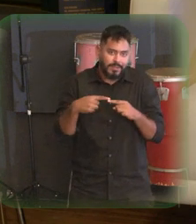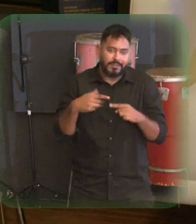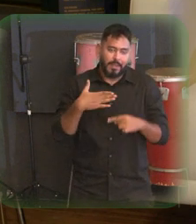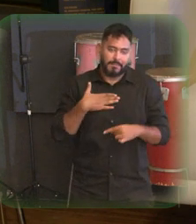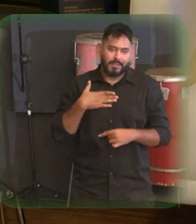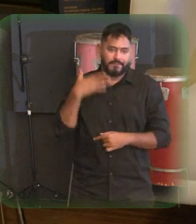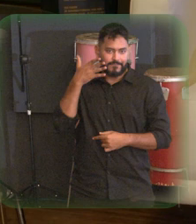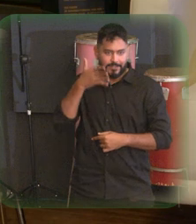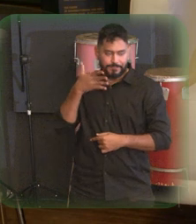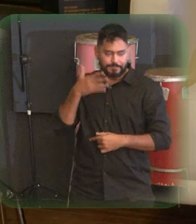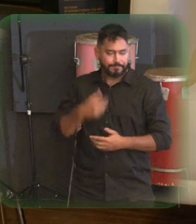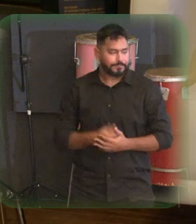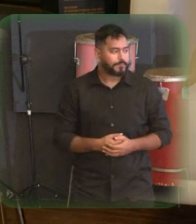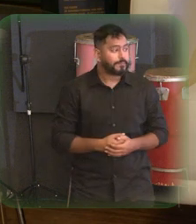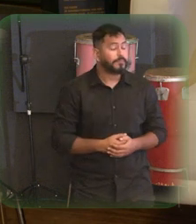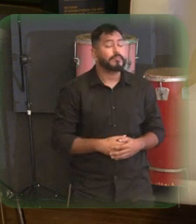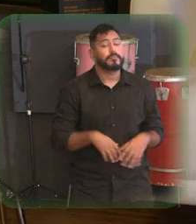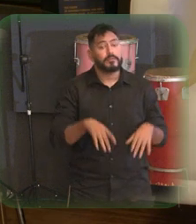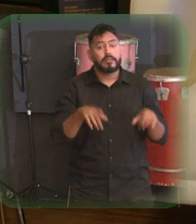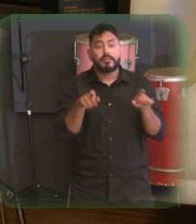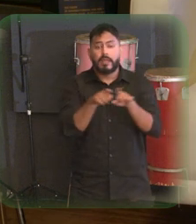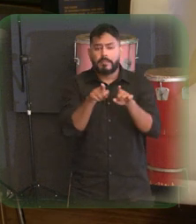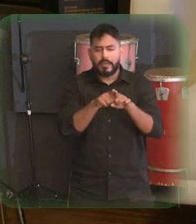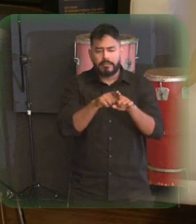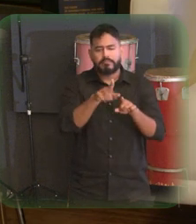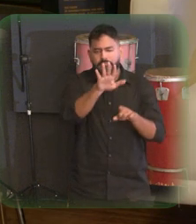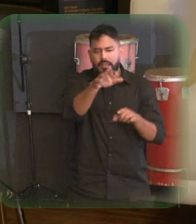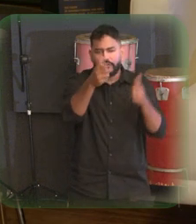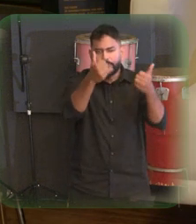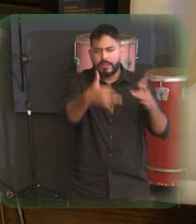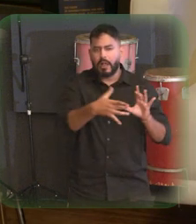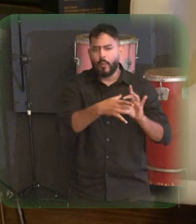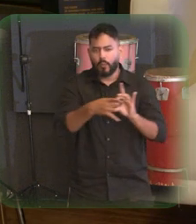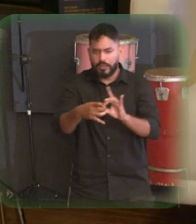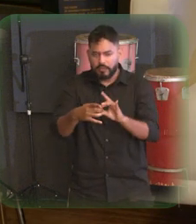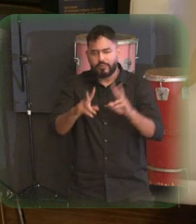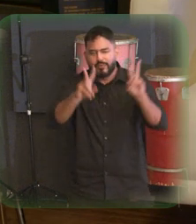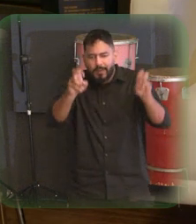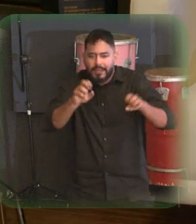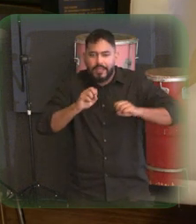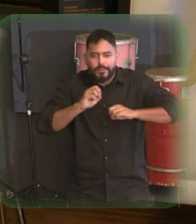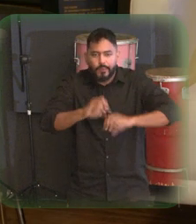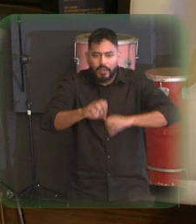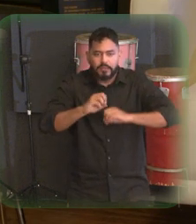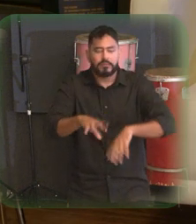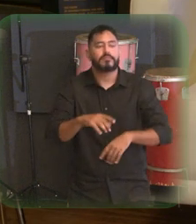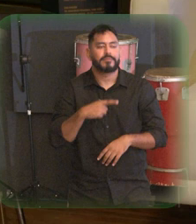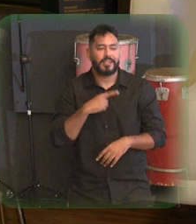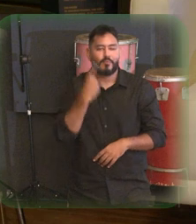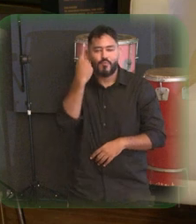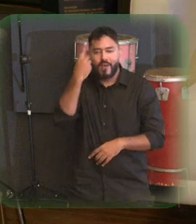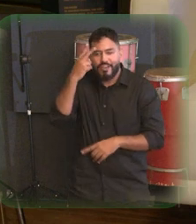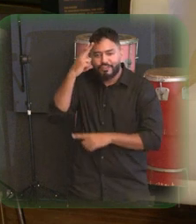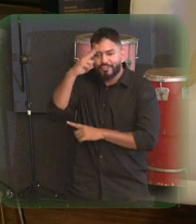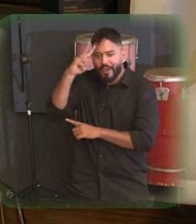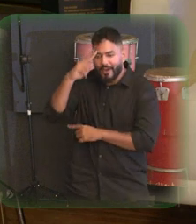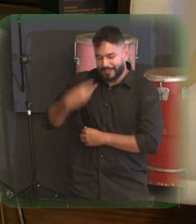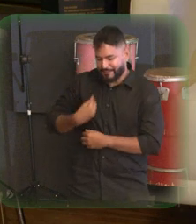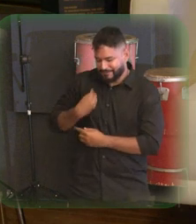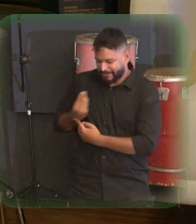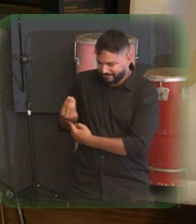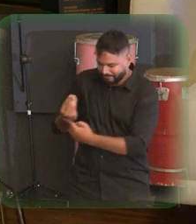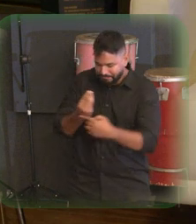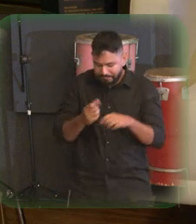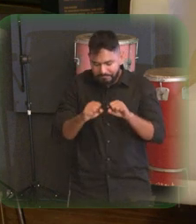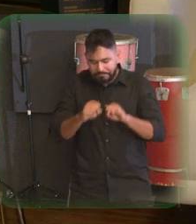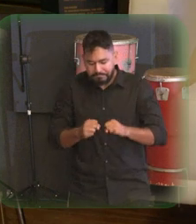E aí, para situar a questão da educação, Eu trago uma história de vida, que é a minha história